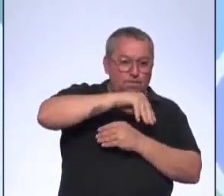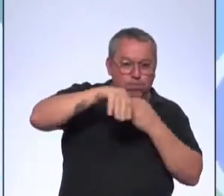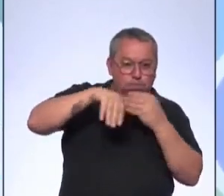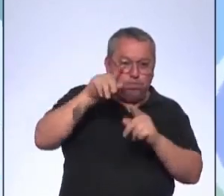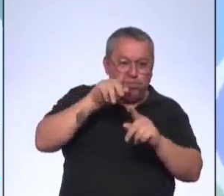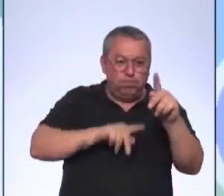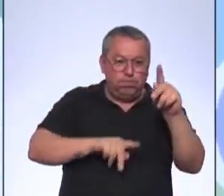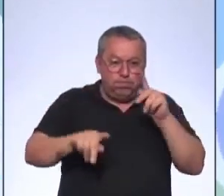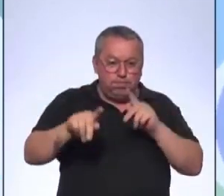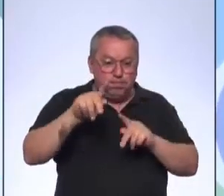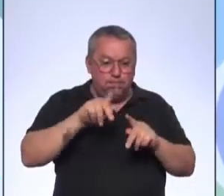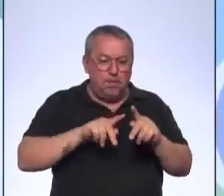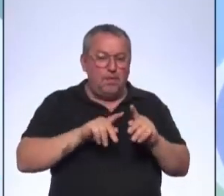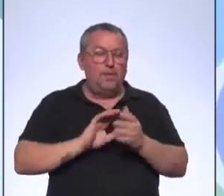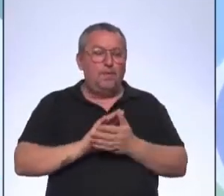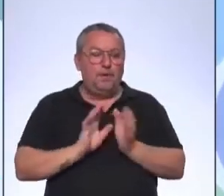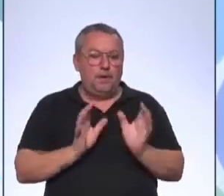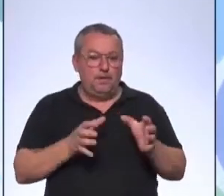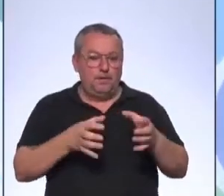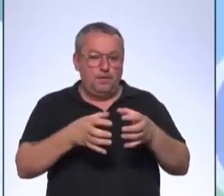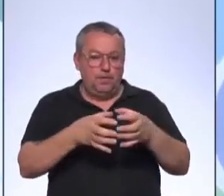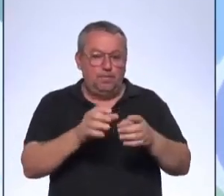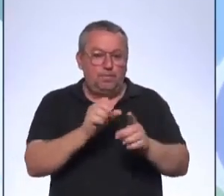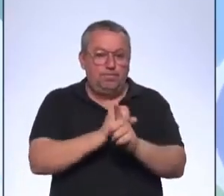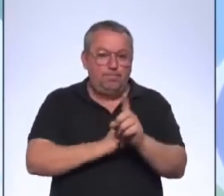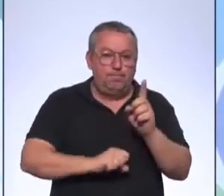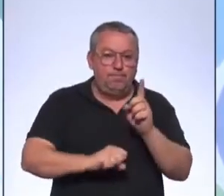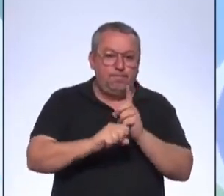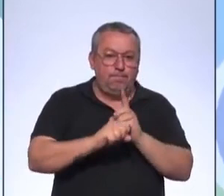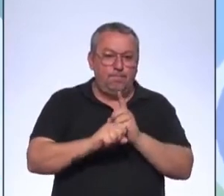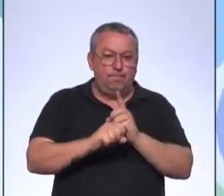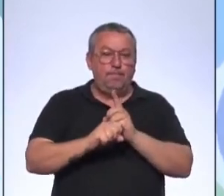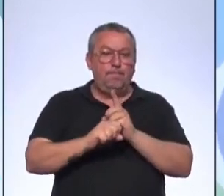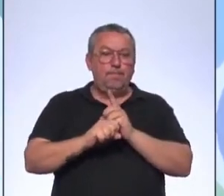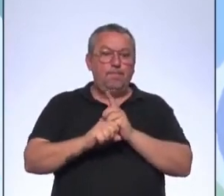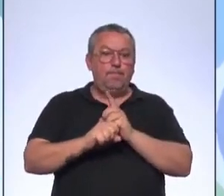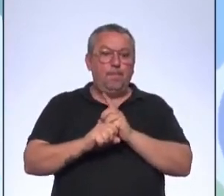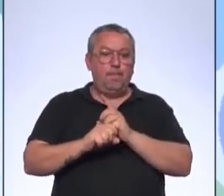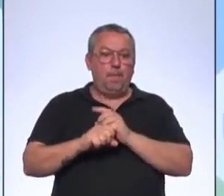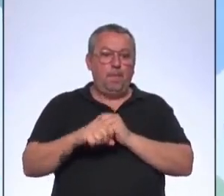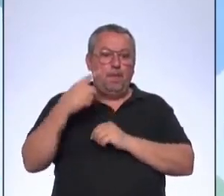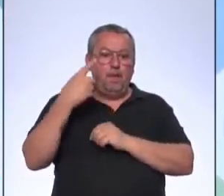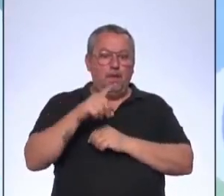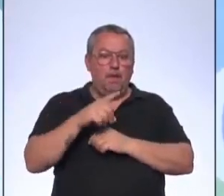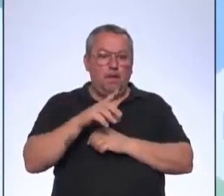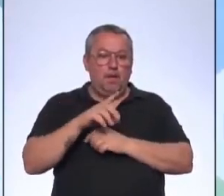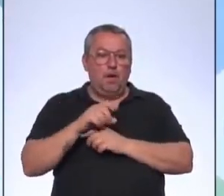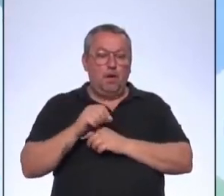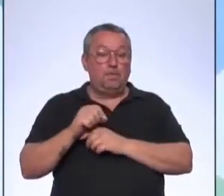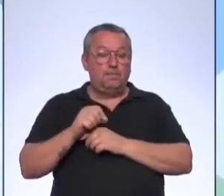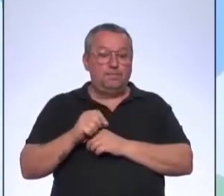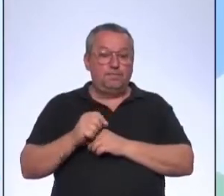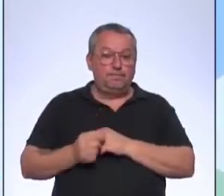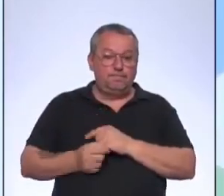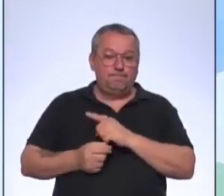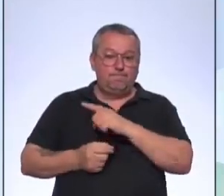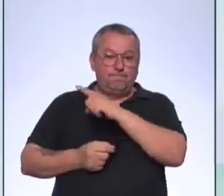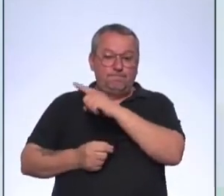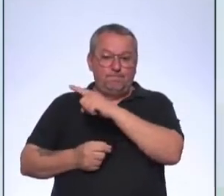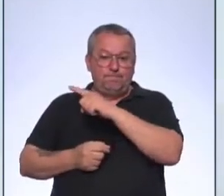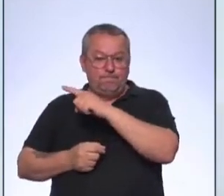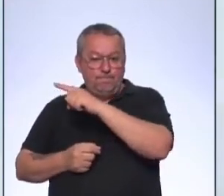no meio daquela organização social. E na sua direita, nós temos